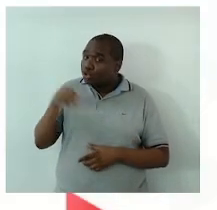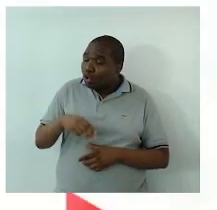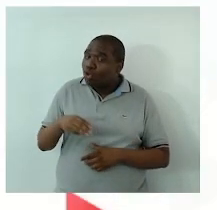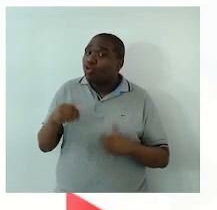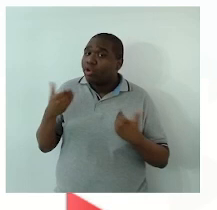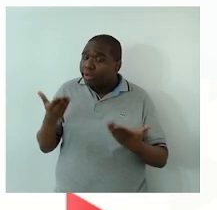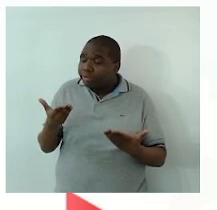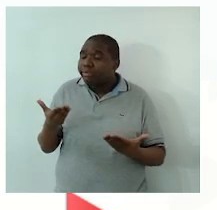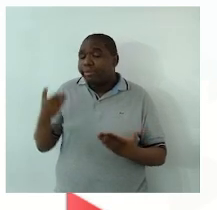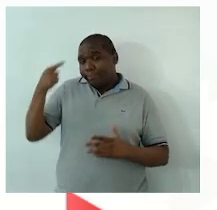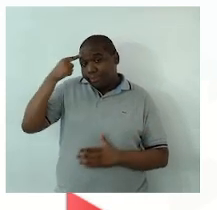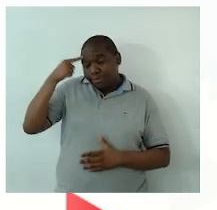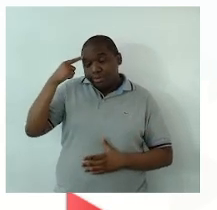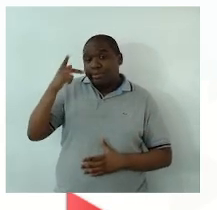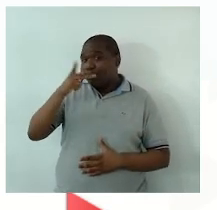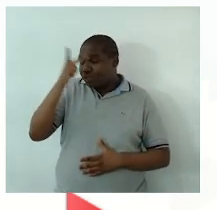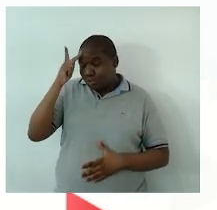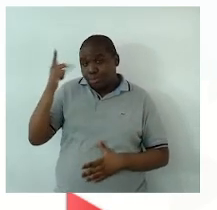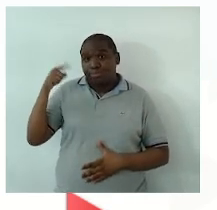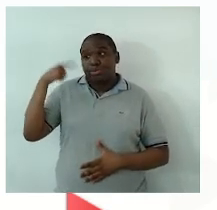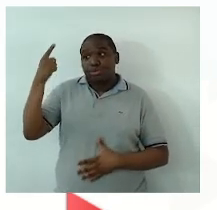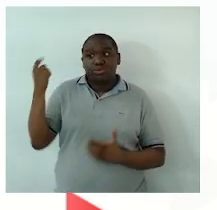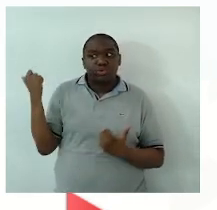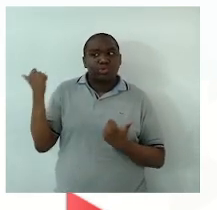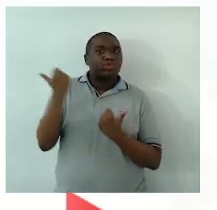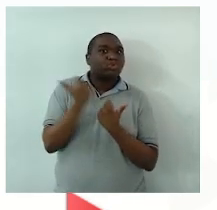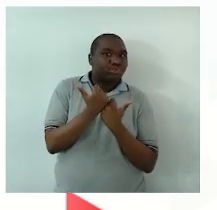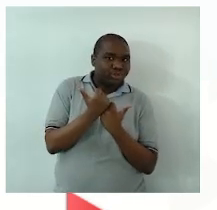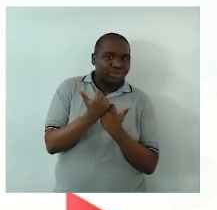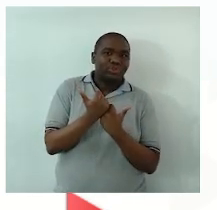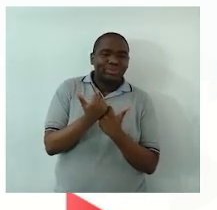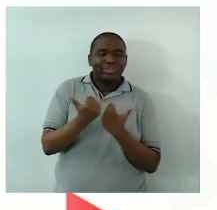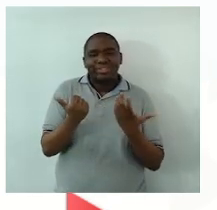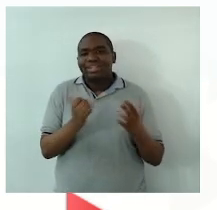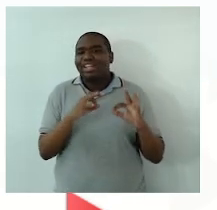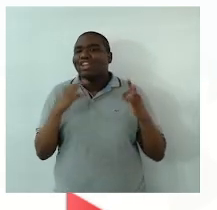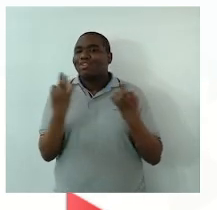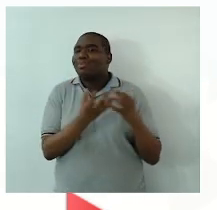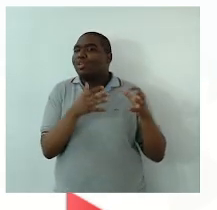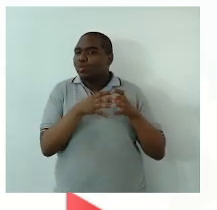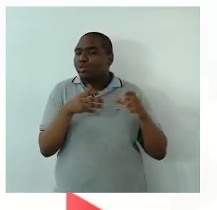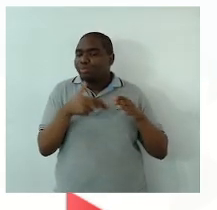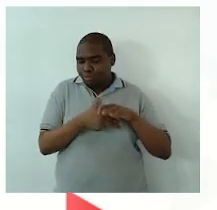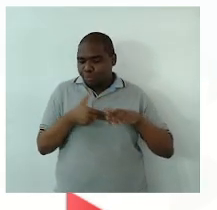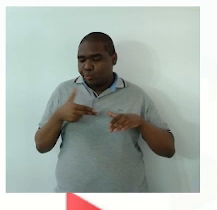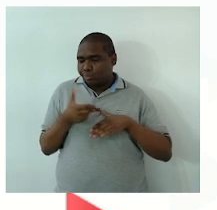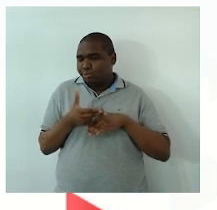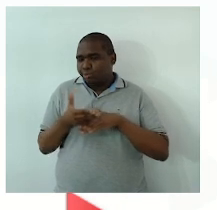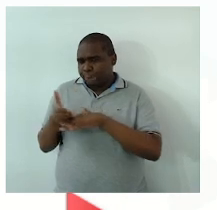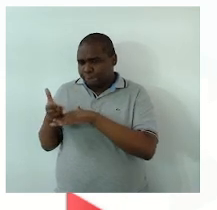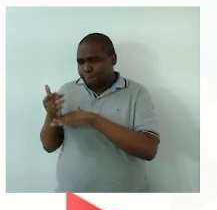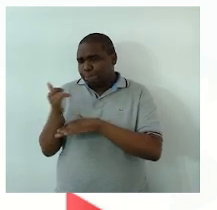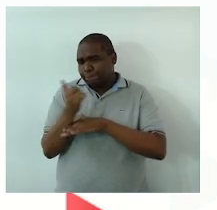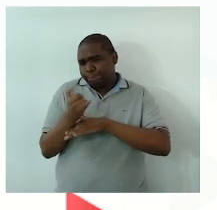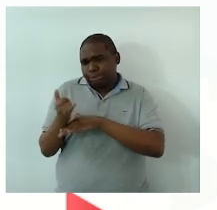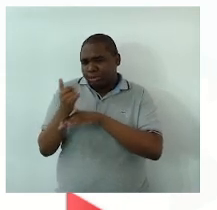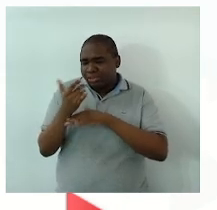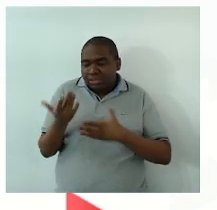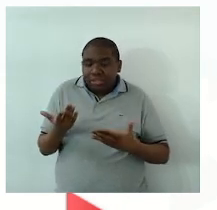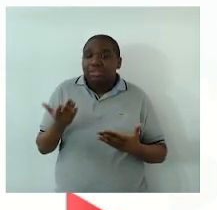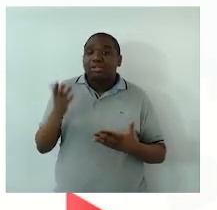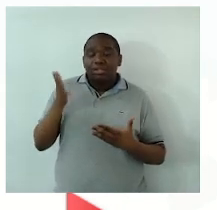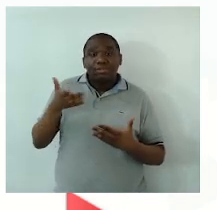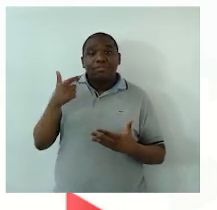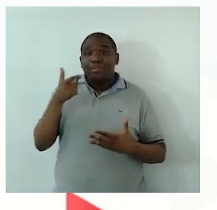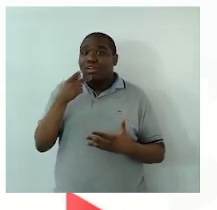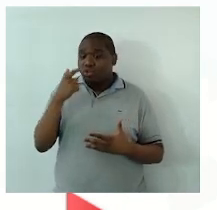a torná-lo seu sucessor, né? Ele quer se tornar um sucessor, né, da família D'Amico. Justamente esse ataque que ele fez foi vitorioso,